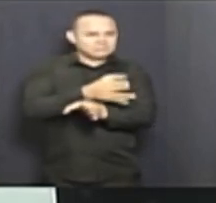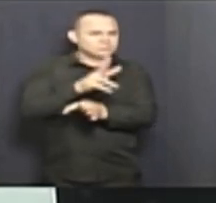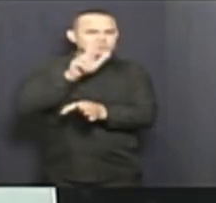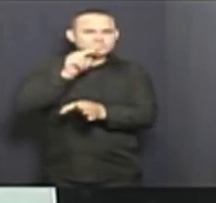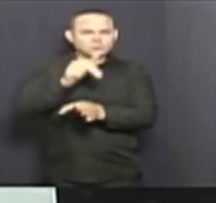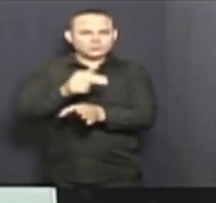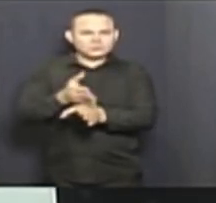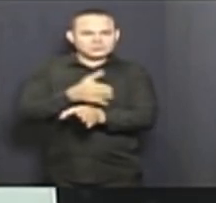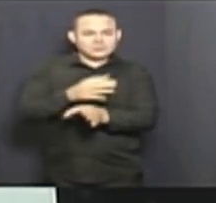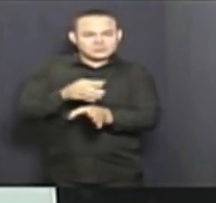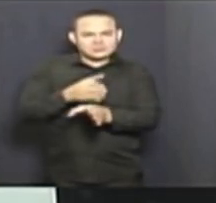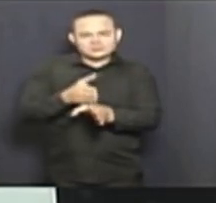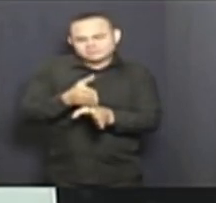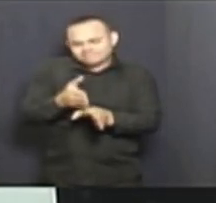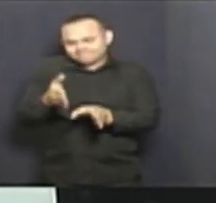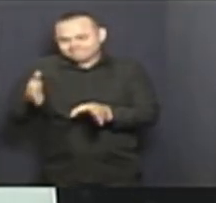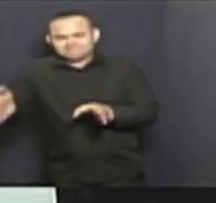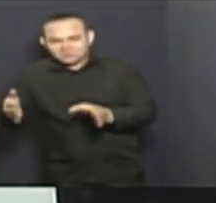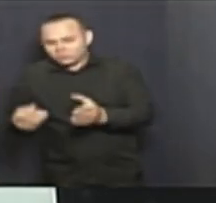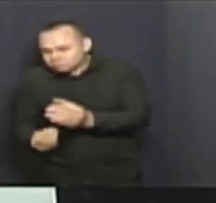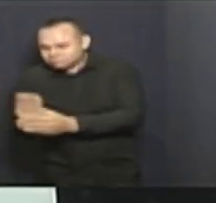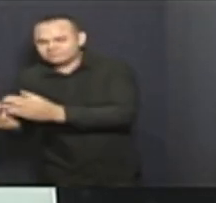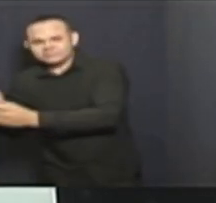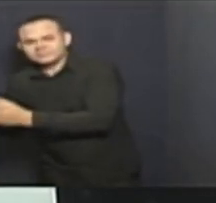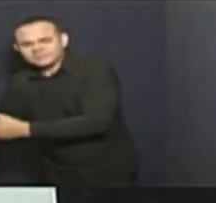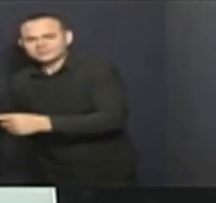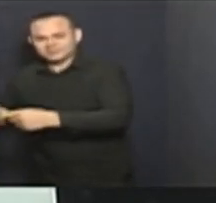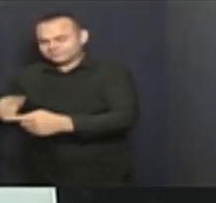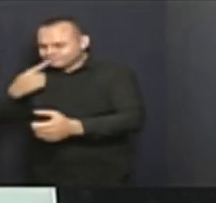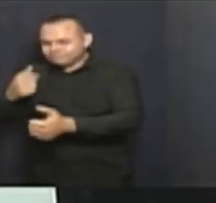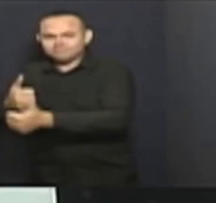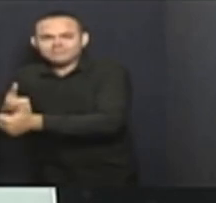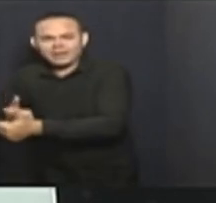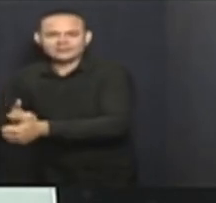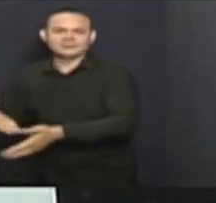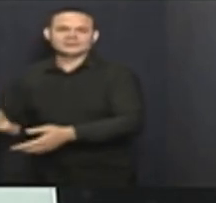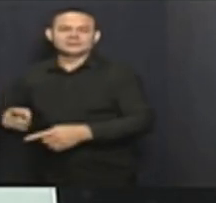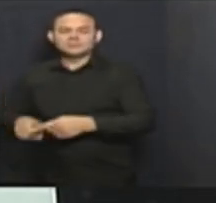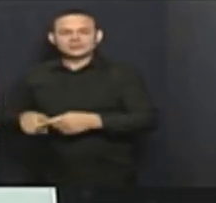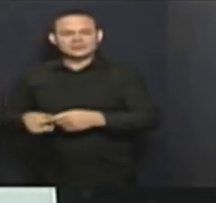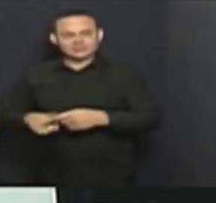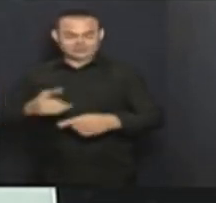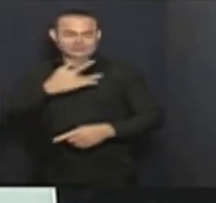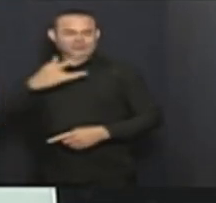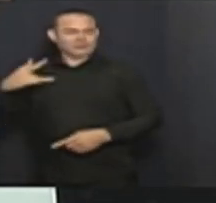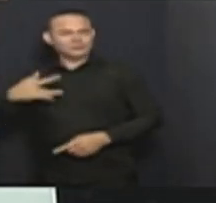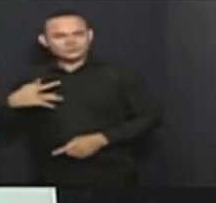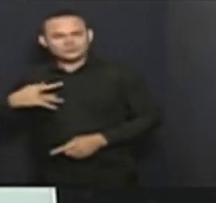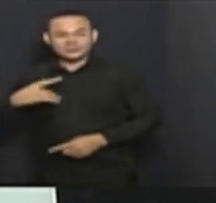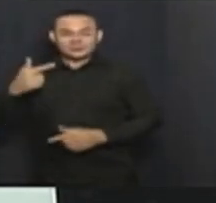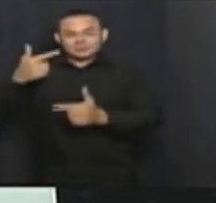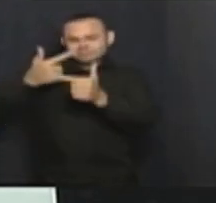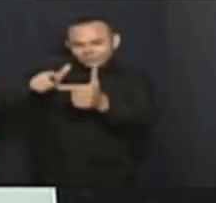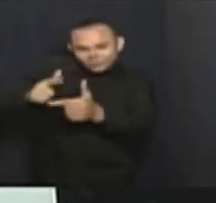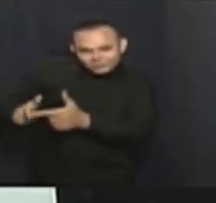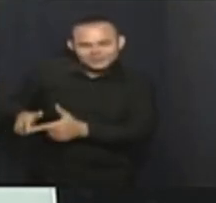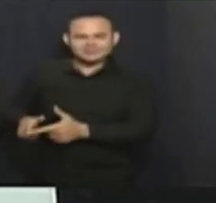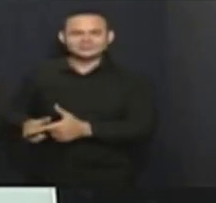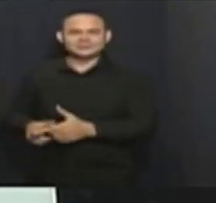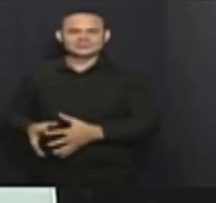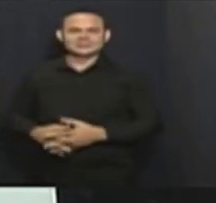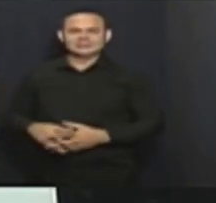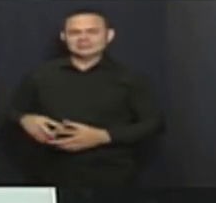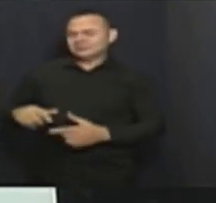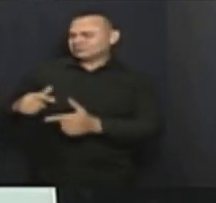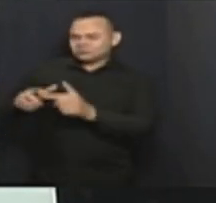hoje essa grande reclamação da dona de casa a saúde está um caos será que não se está enxergando isso ou nós